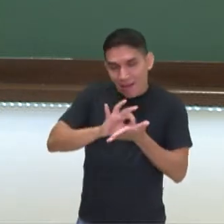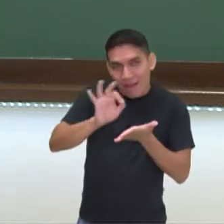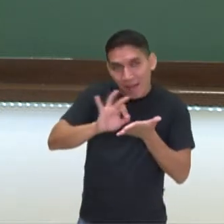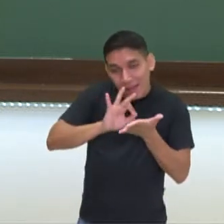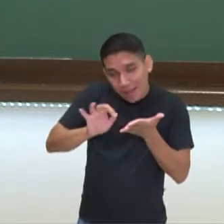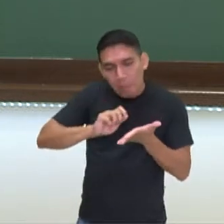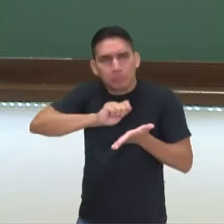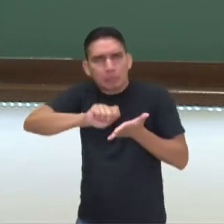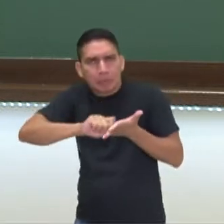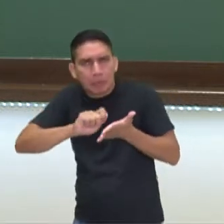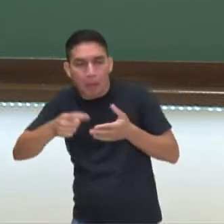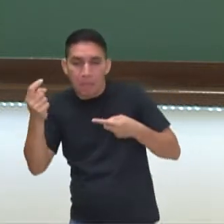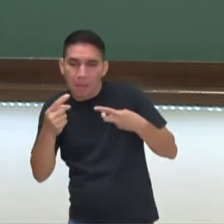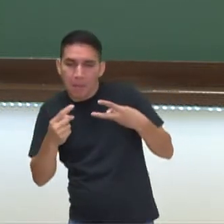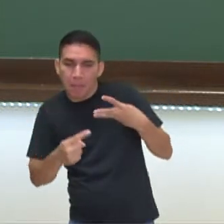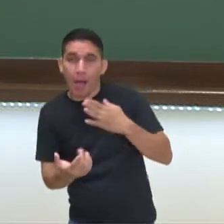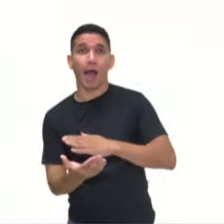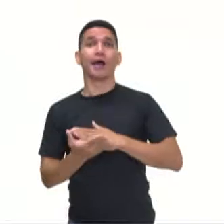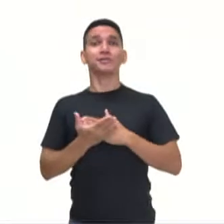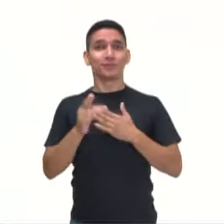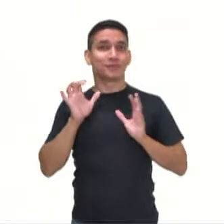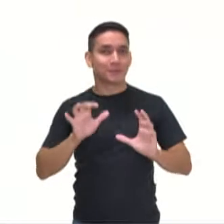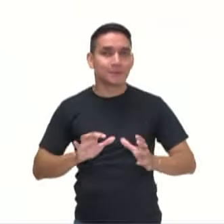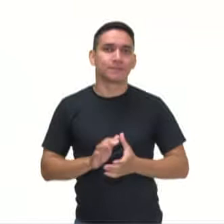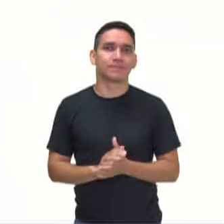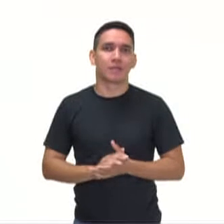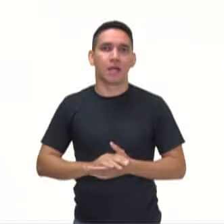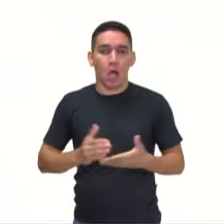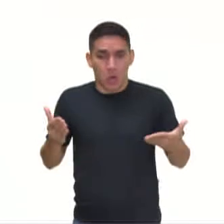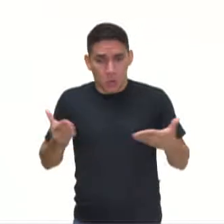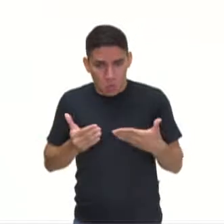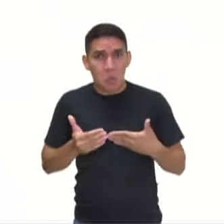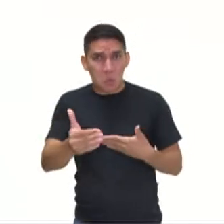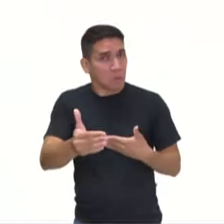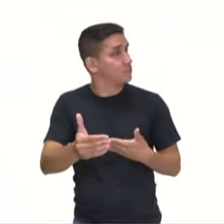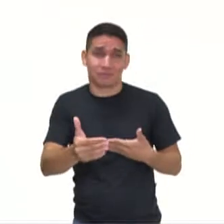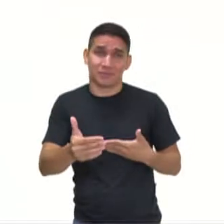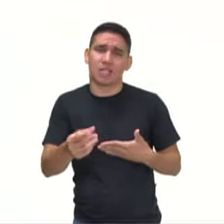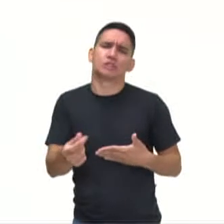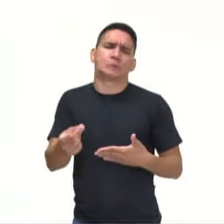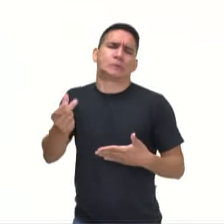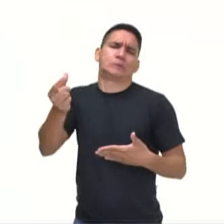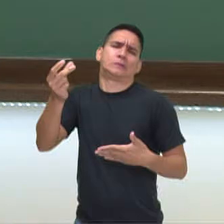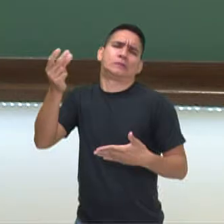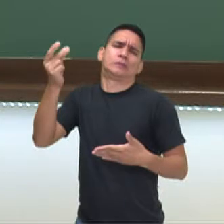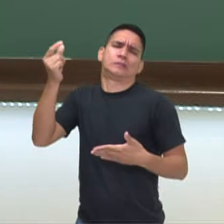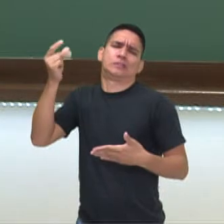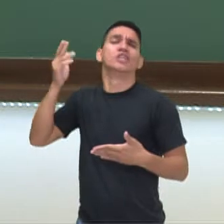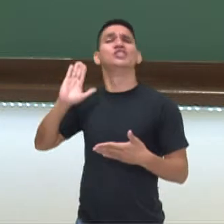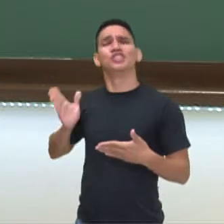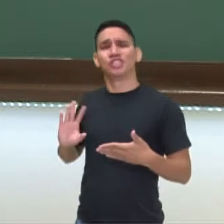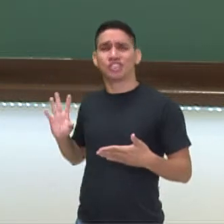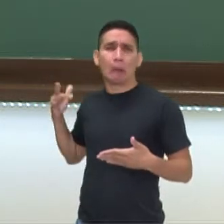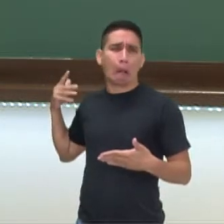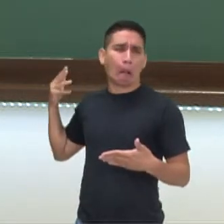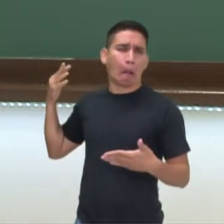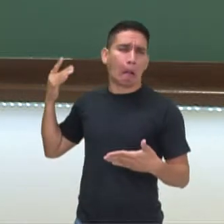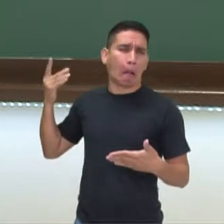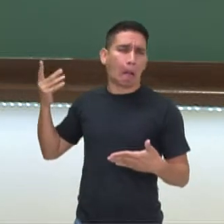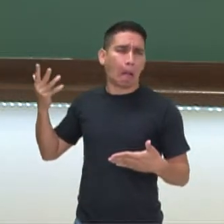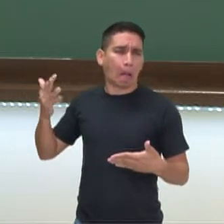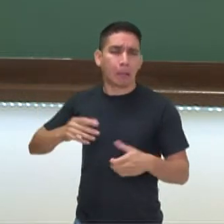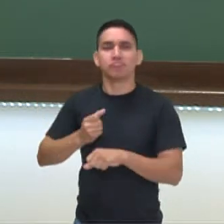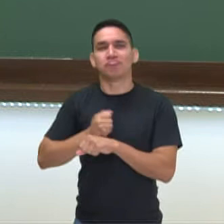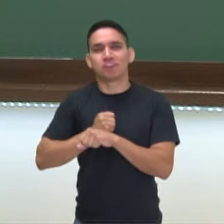nos auxiliar, para nos ajudar. Então, e não é de hoje que a gente tem agenda, sabia? A agenda é algo que a gente utiliza já há milhares